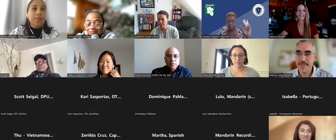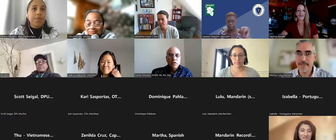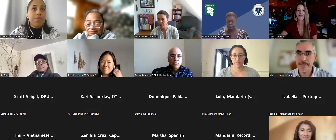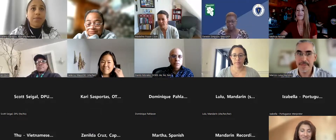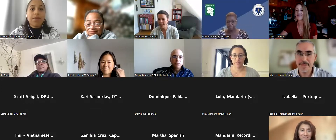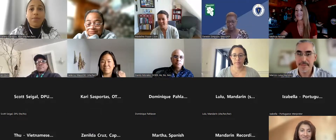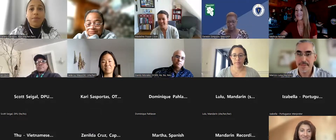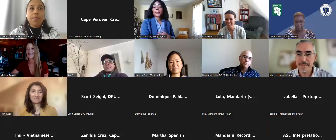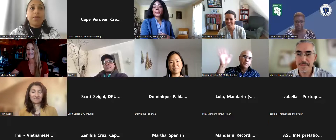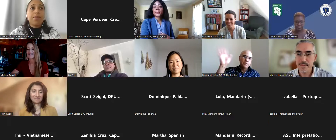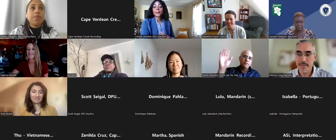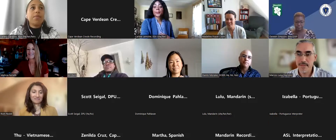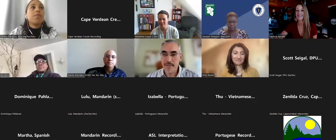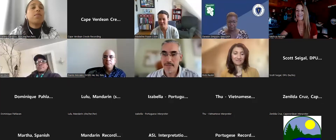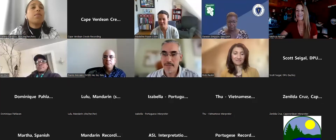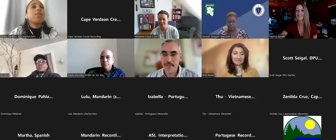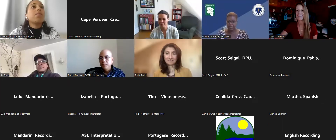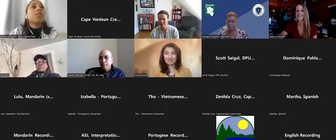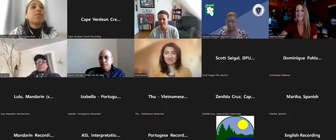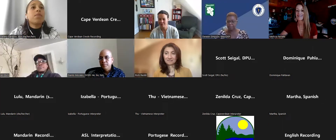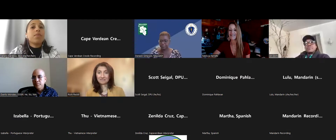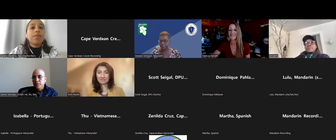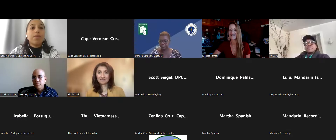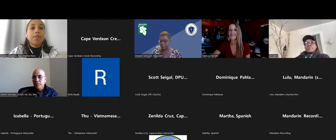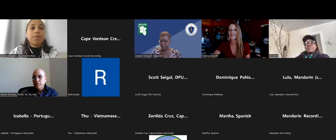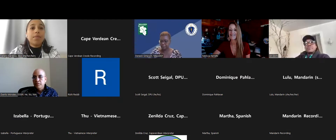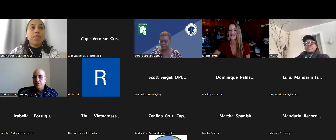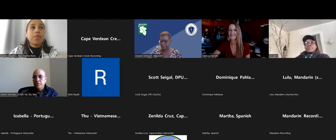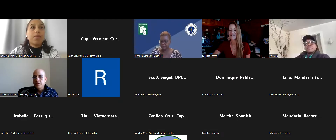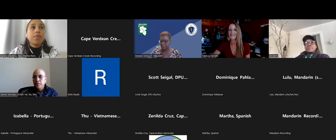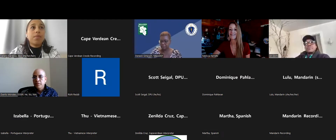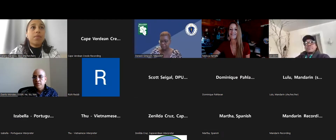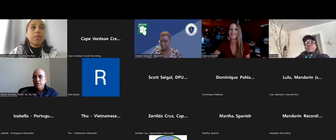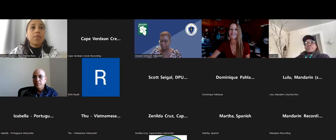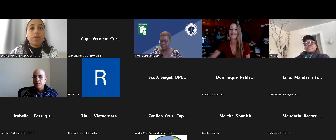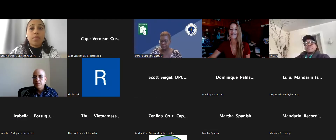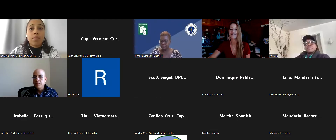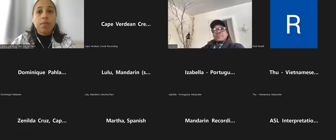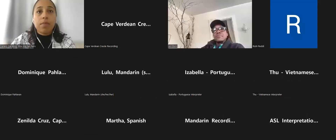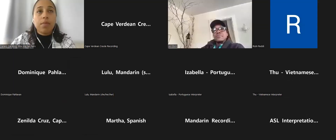Obrigado a todo alguém. Tchau. Obrigada.